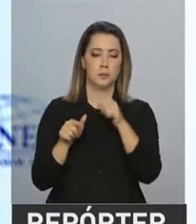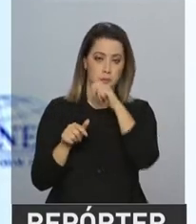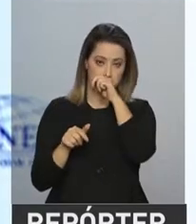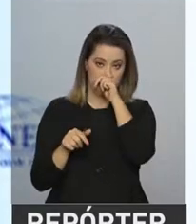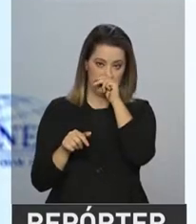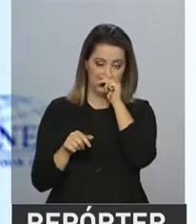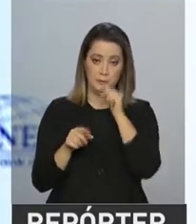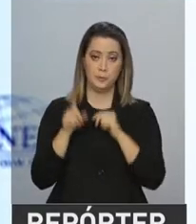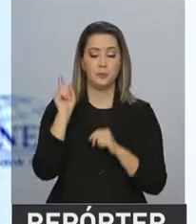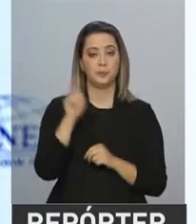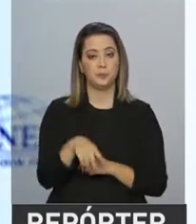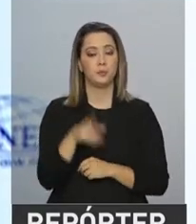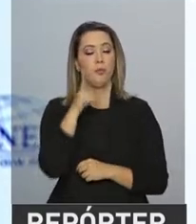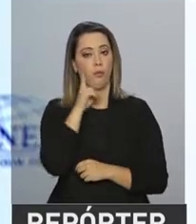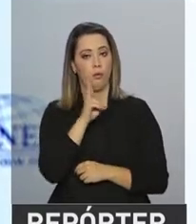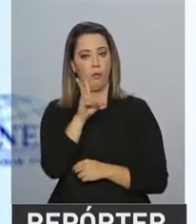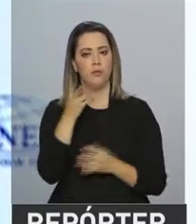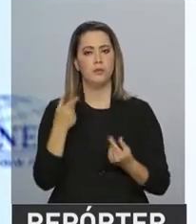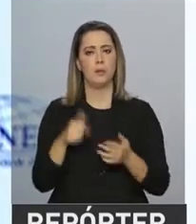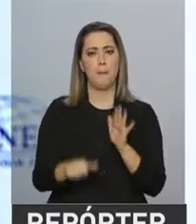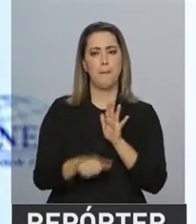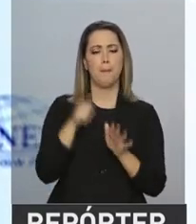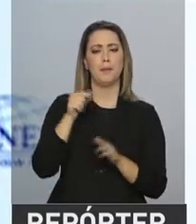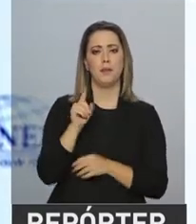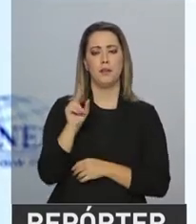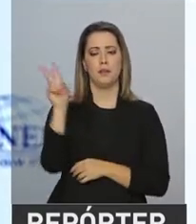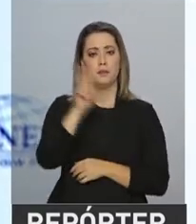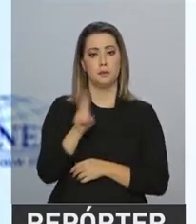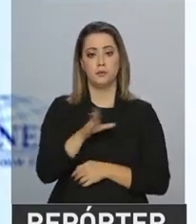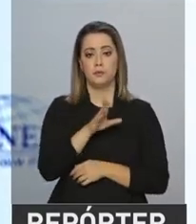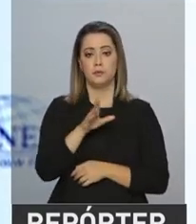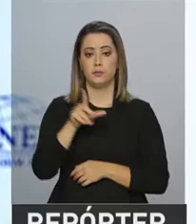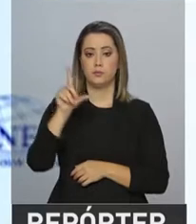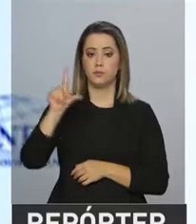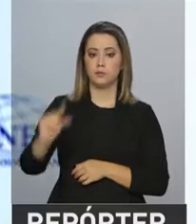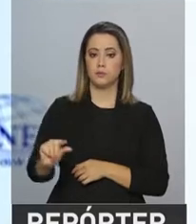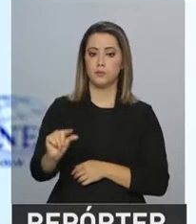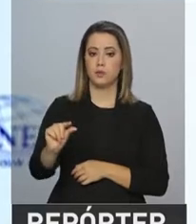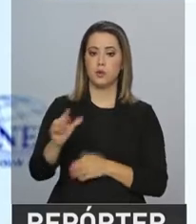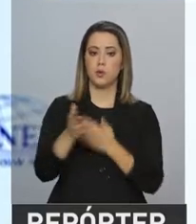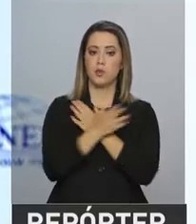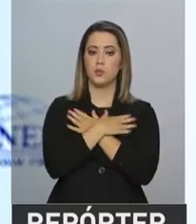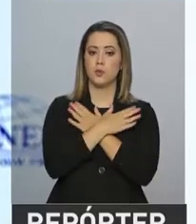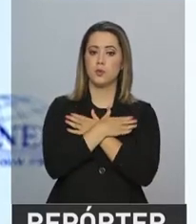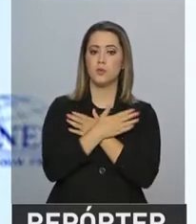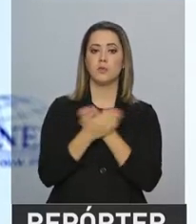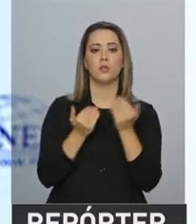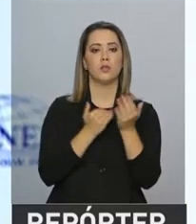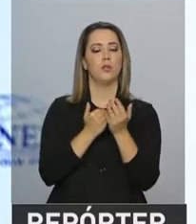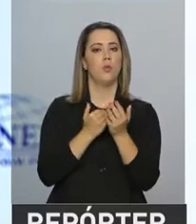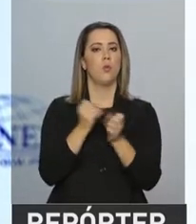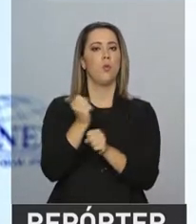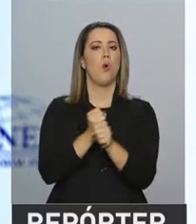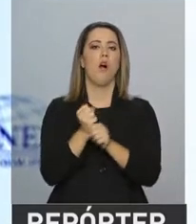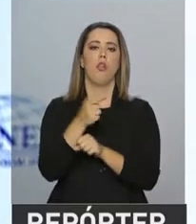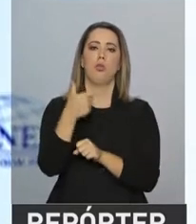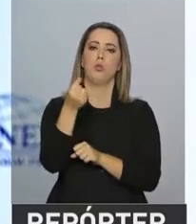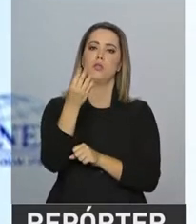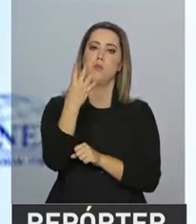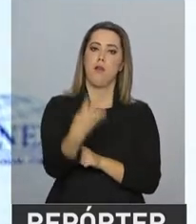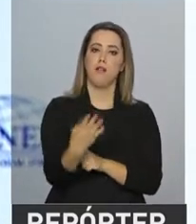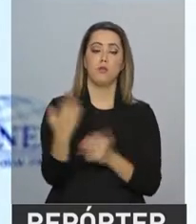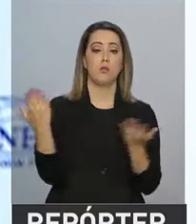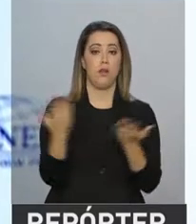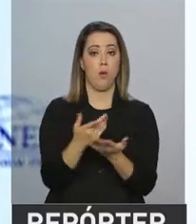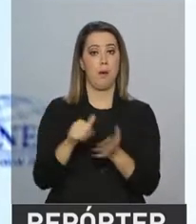olha registrar foi a primeira queda do emprego desde 2014 é com a nossa